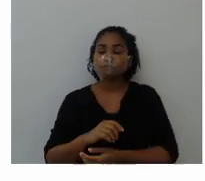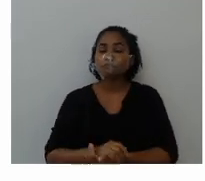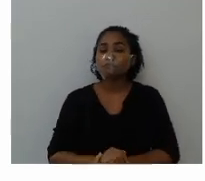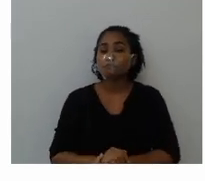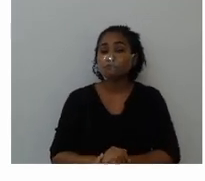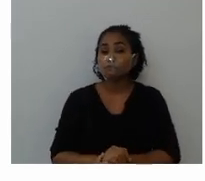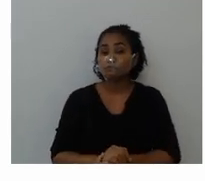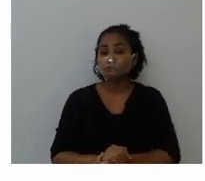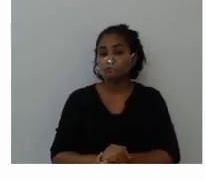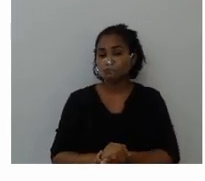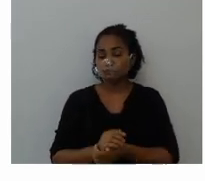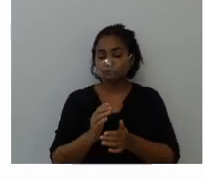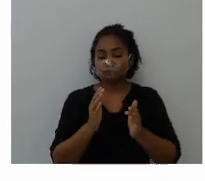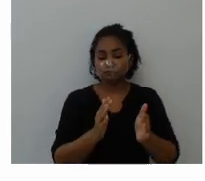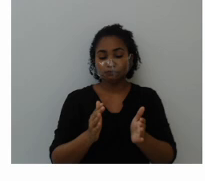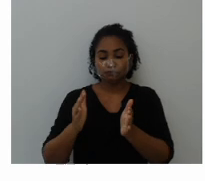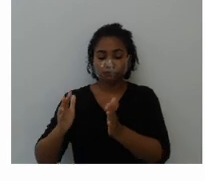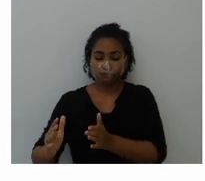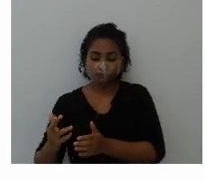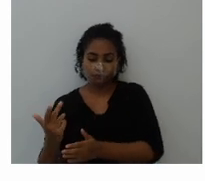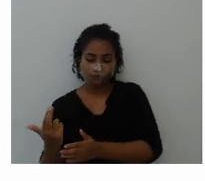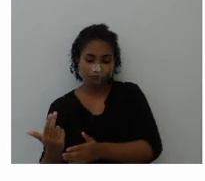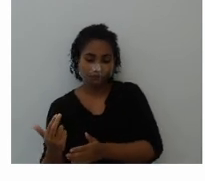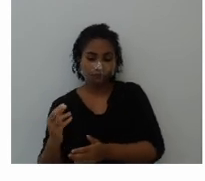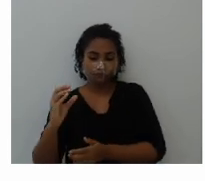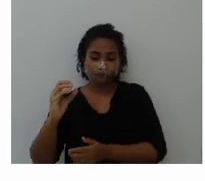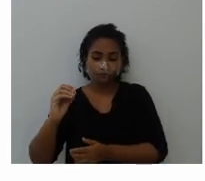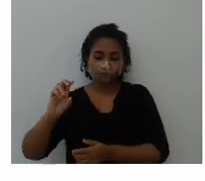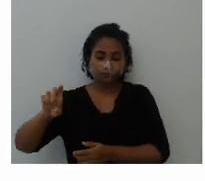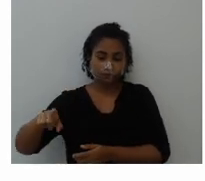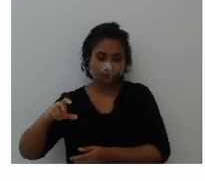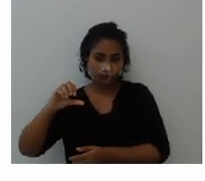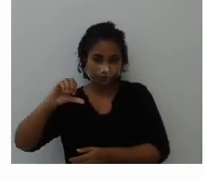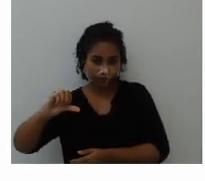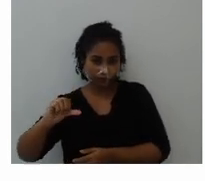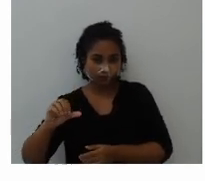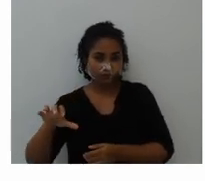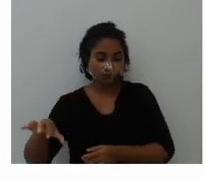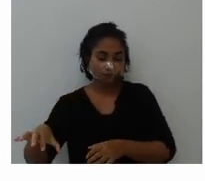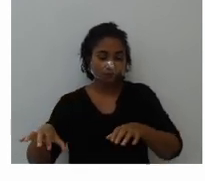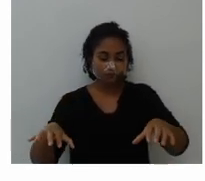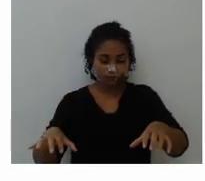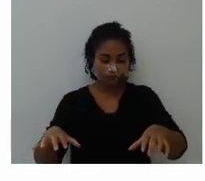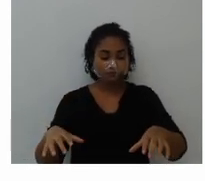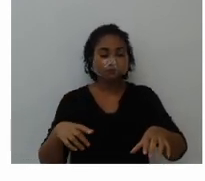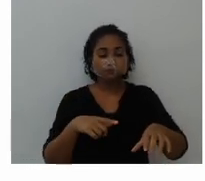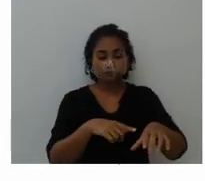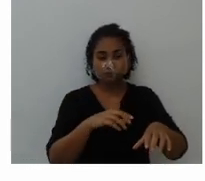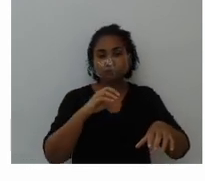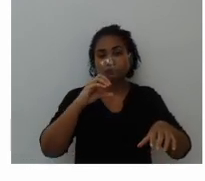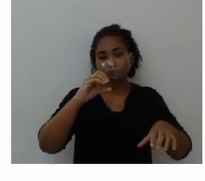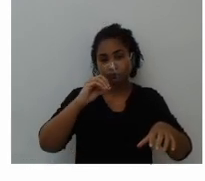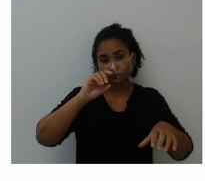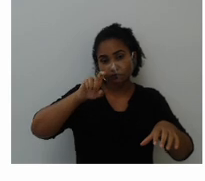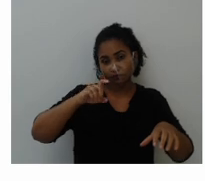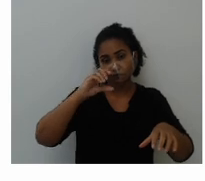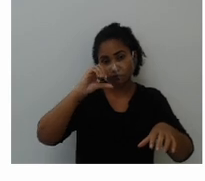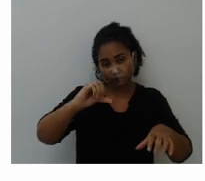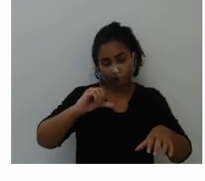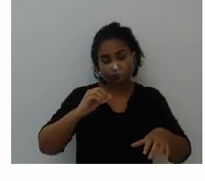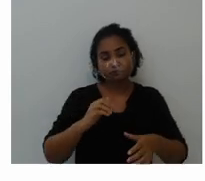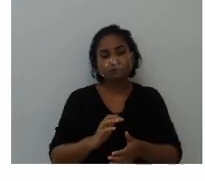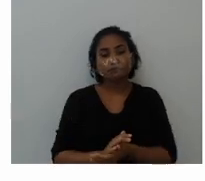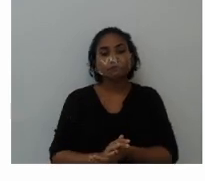partículas idênticas de massas 0,9 kg cada estão em repouso. Olha